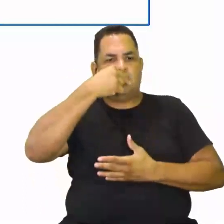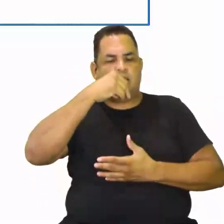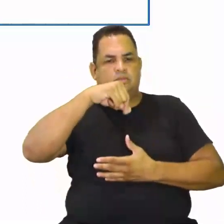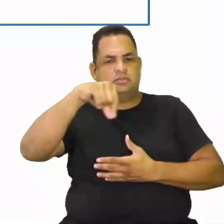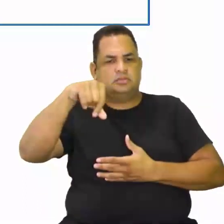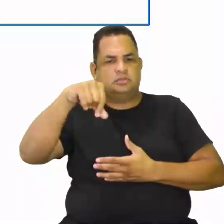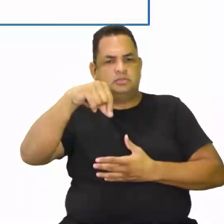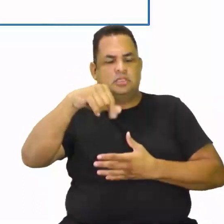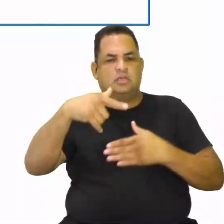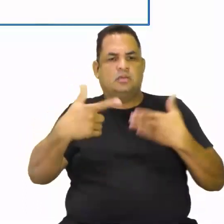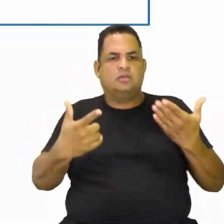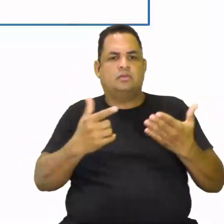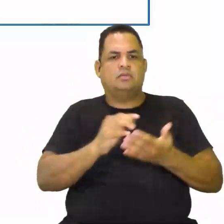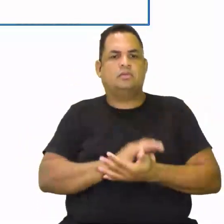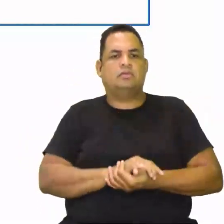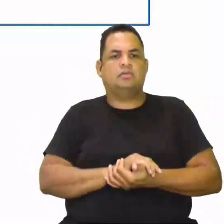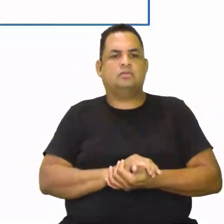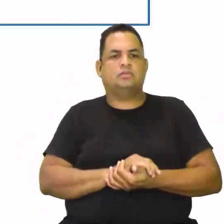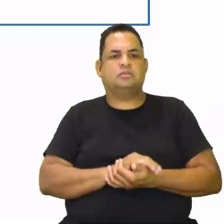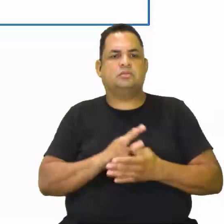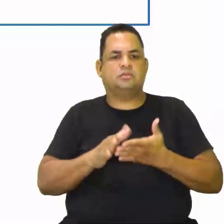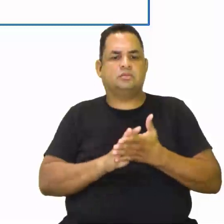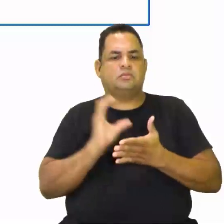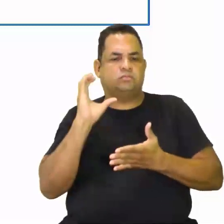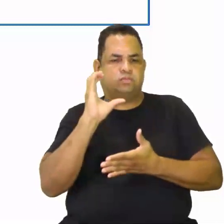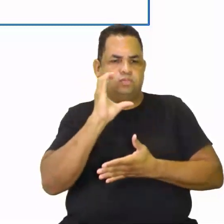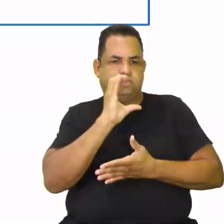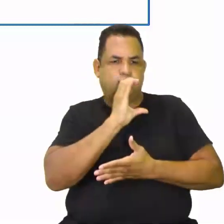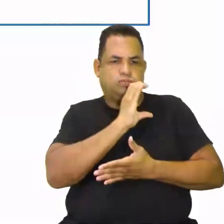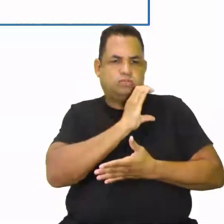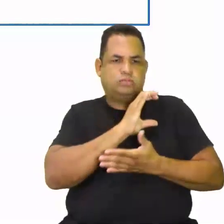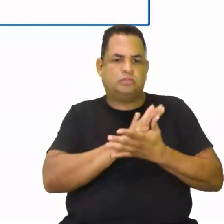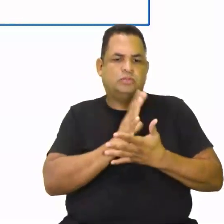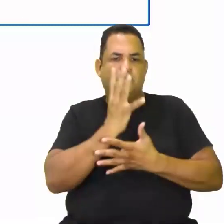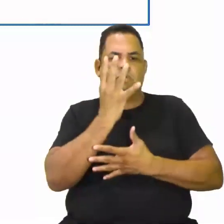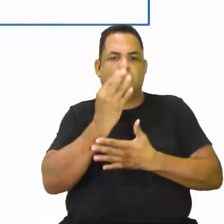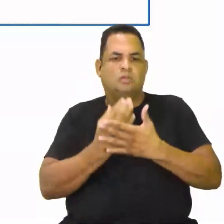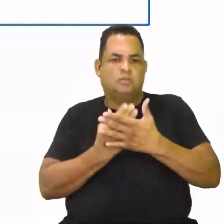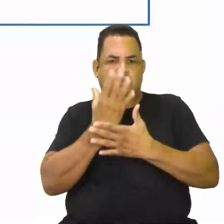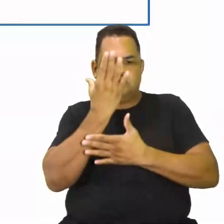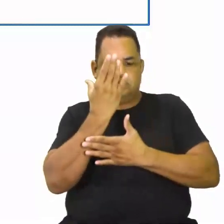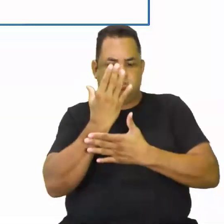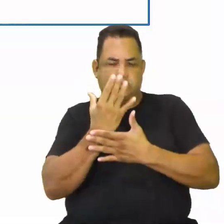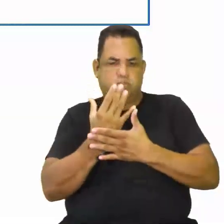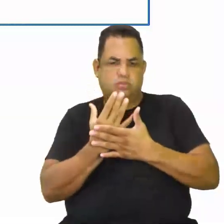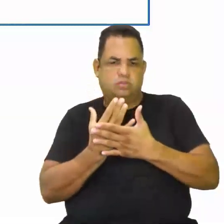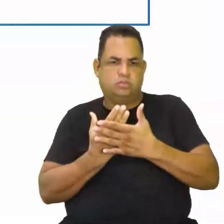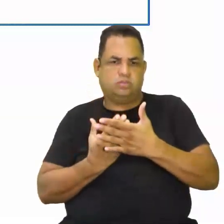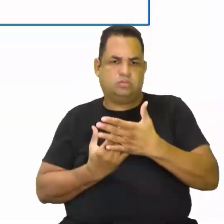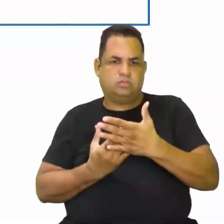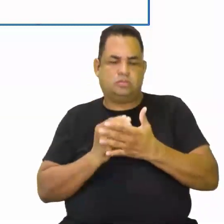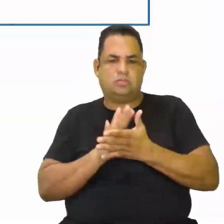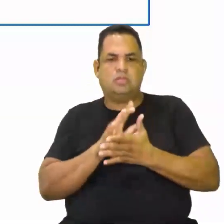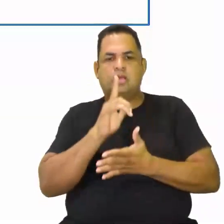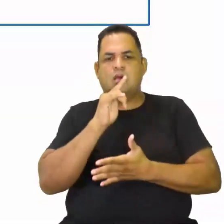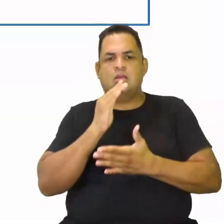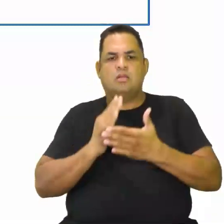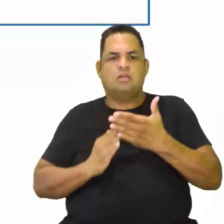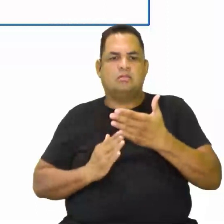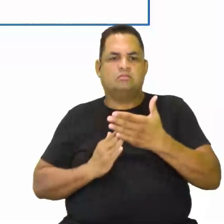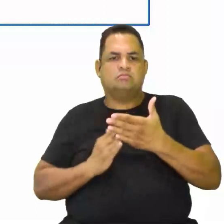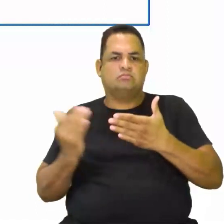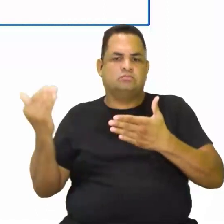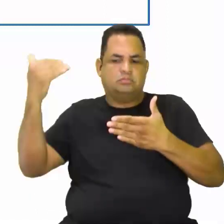água, então, à medida que aquece, os vapores descem nesse sentido. Em sentido contrário, a água entra por